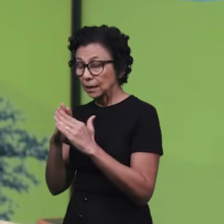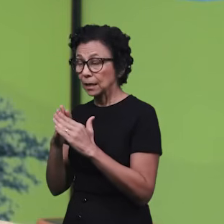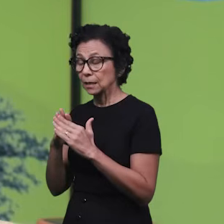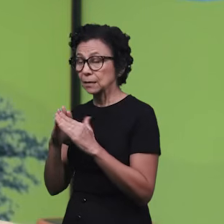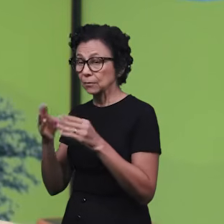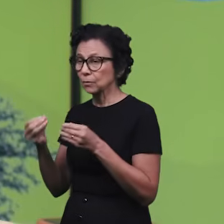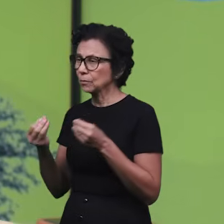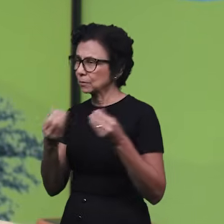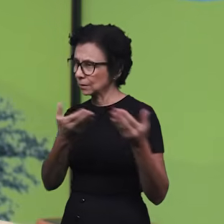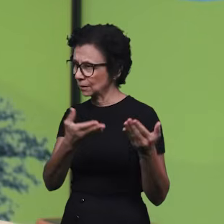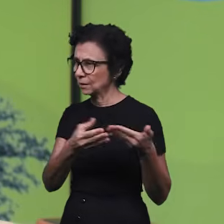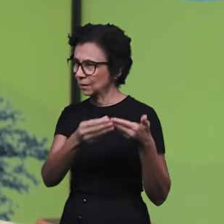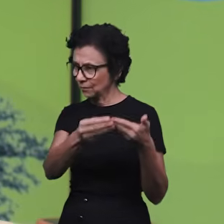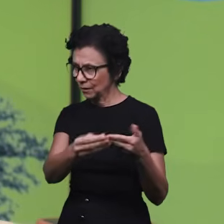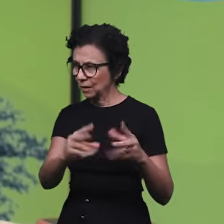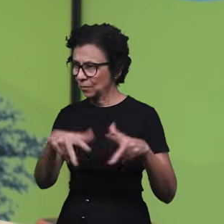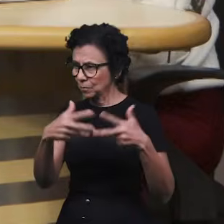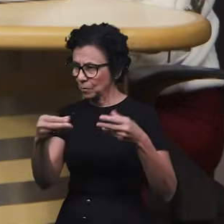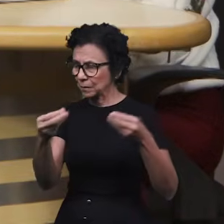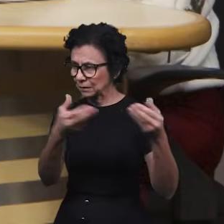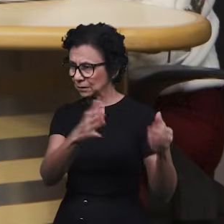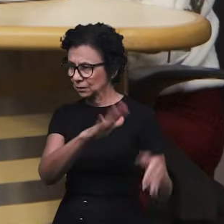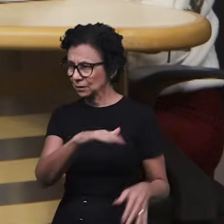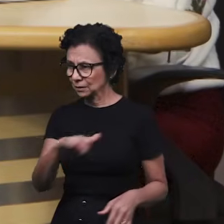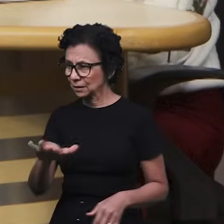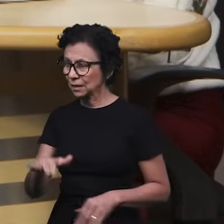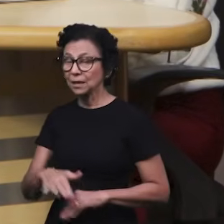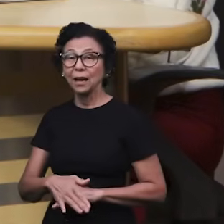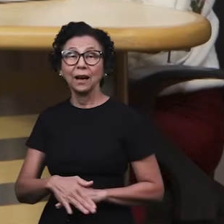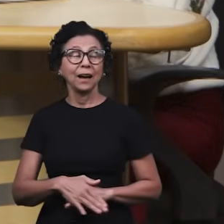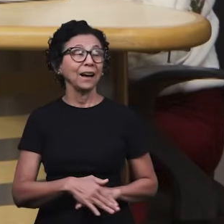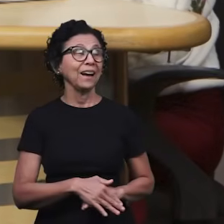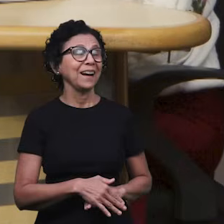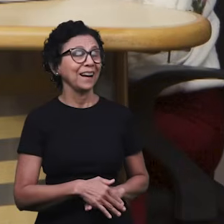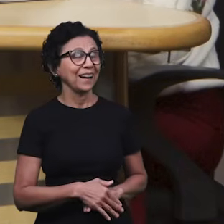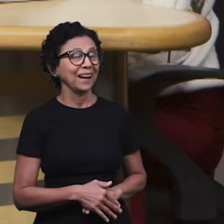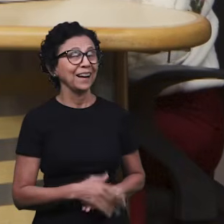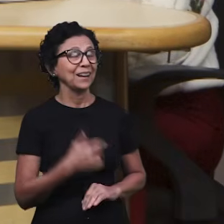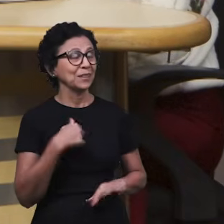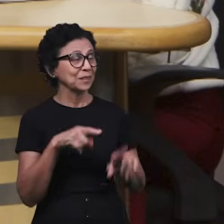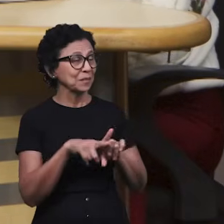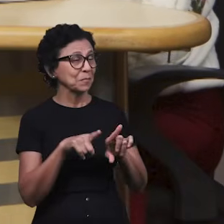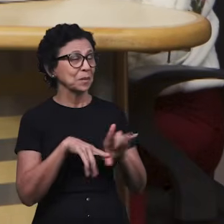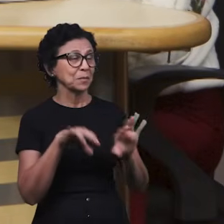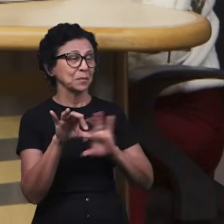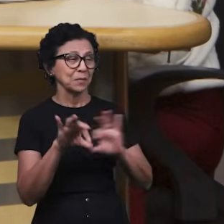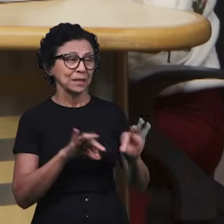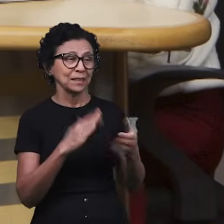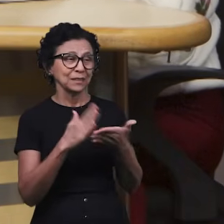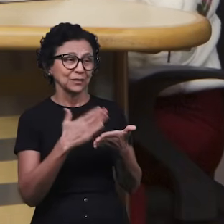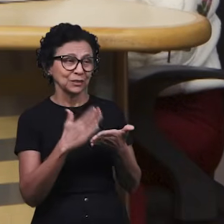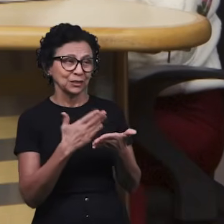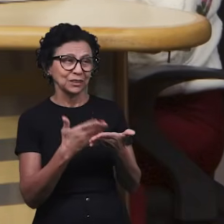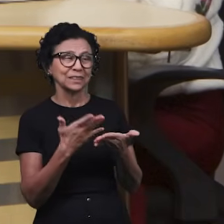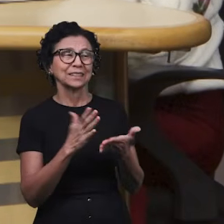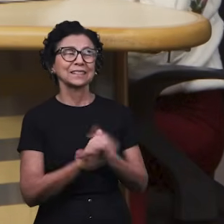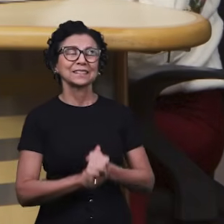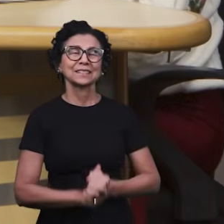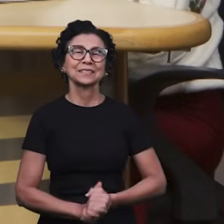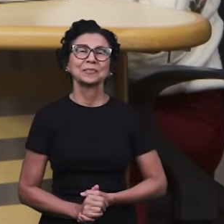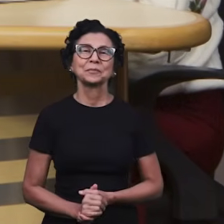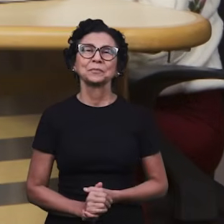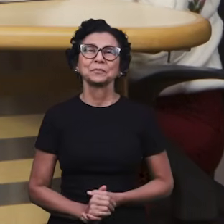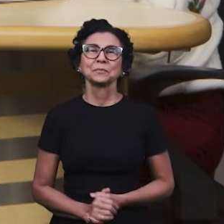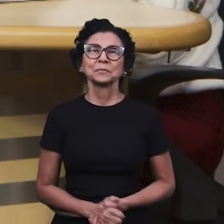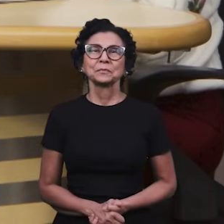foi o tema do nosso seminário de março, né? Foi uma grande bênção ali para nós, uma experiência marcante para nós. Nós temos conversado